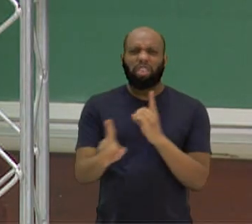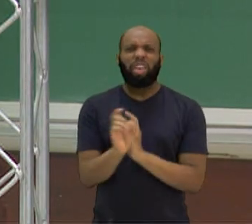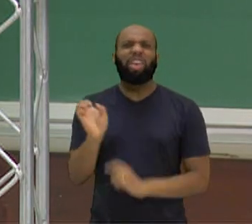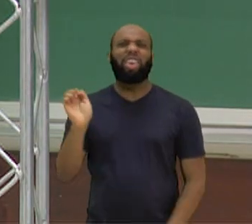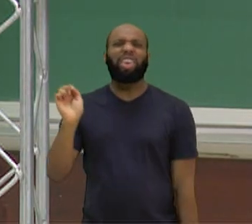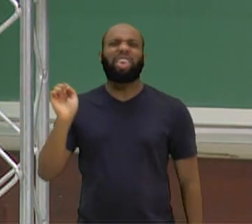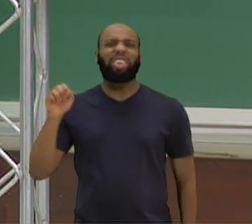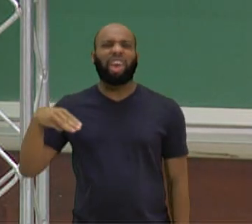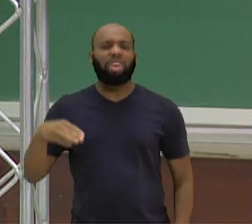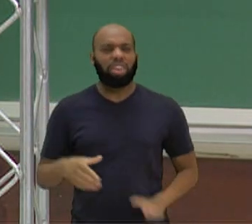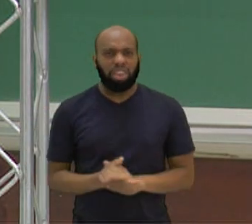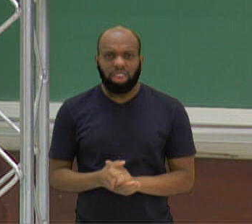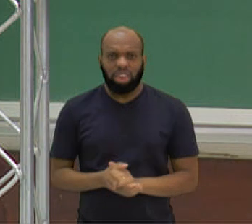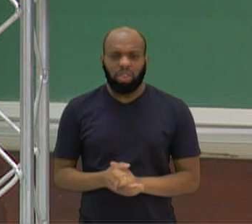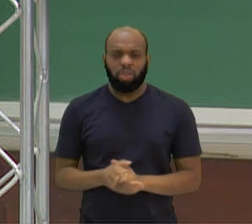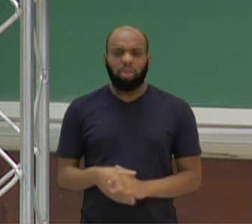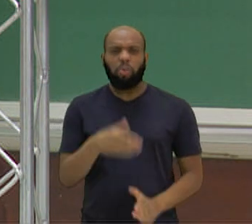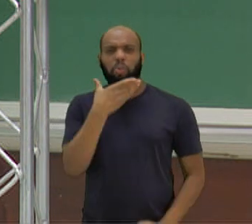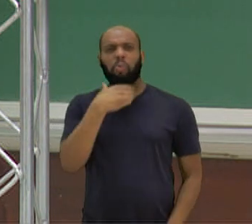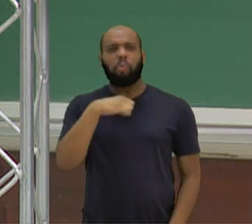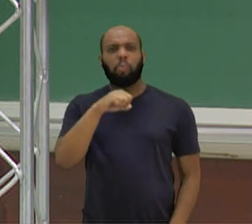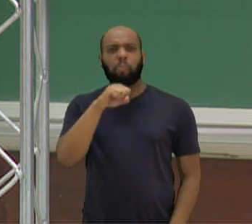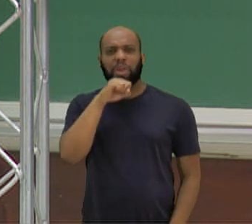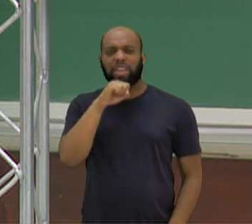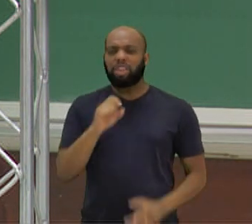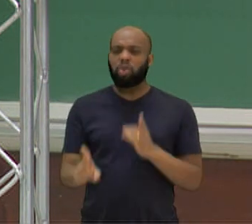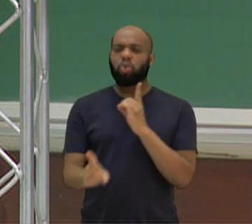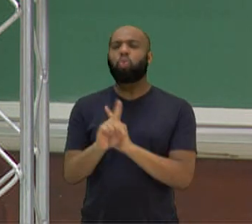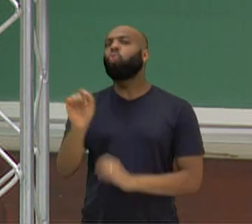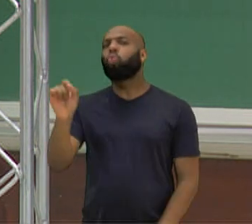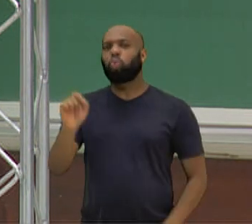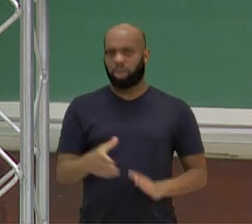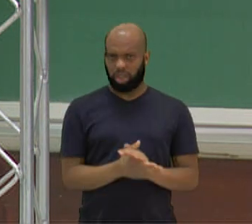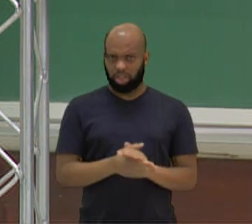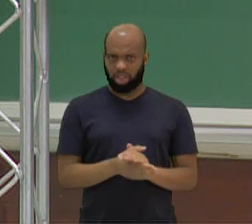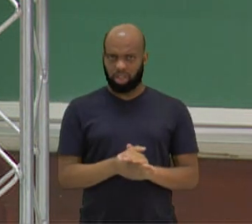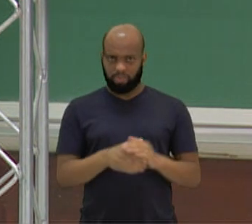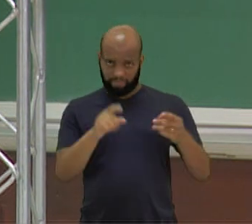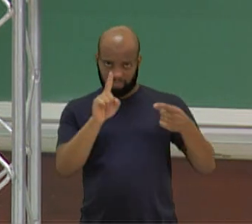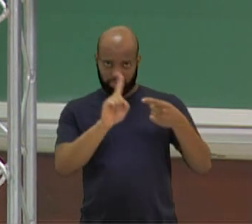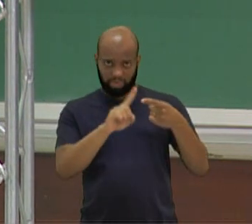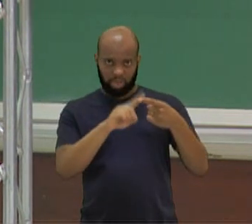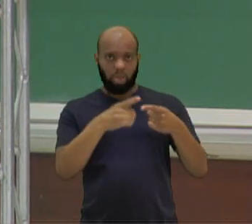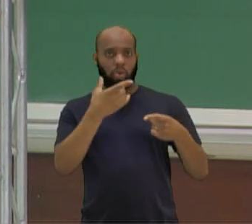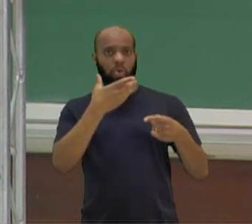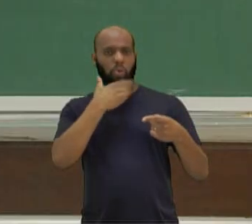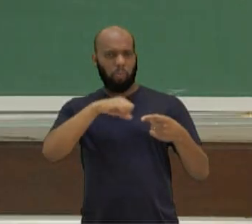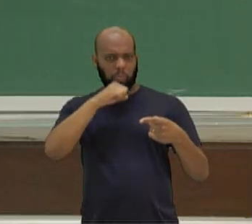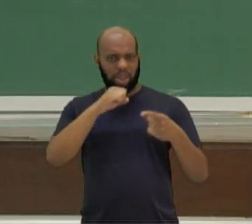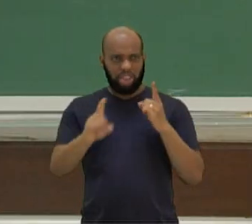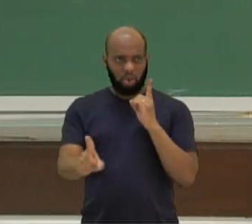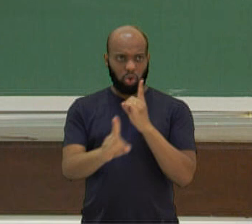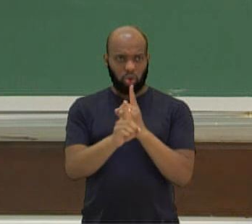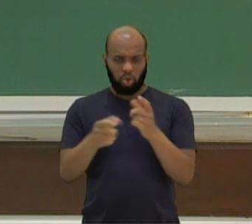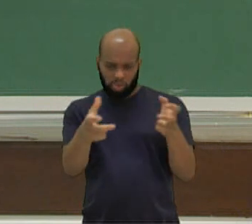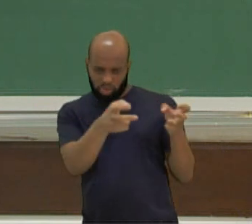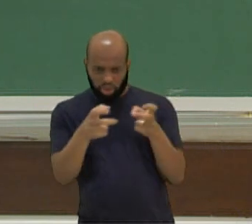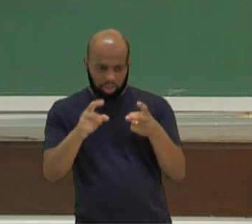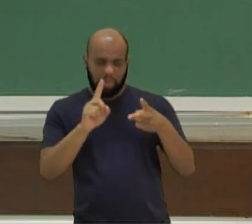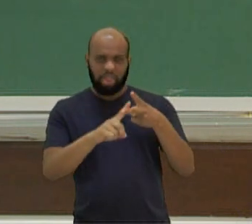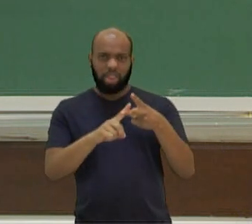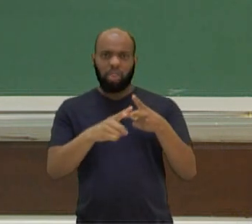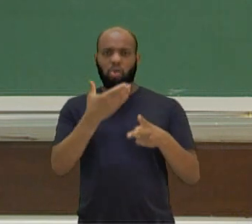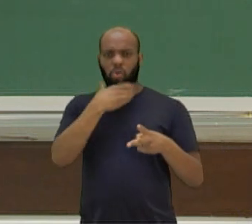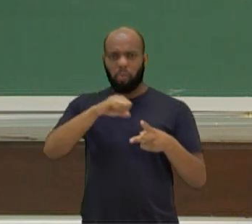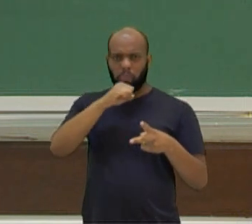ou o quê? Vamos lá? Será que é o videogame? Será que o pai encontrou o pai? Não faz sentido, né? Será que ele